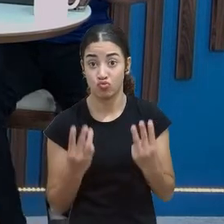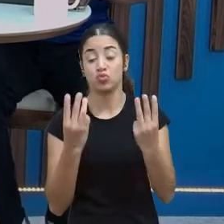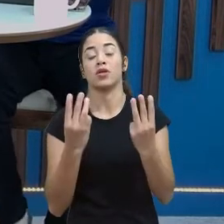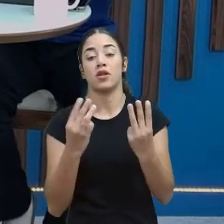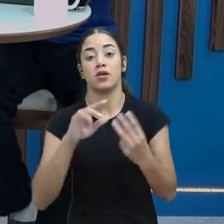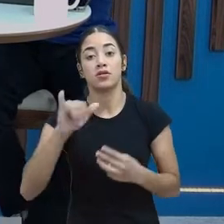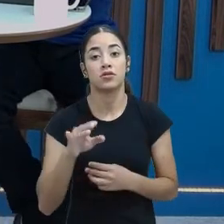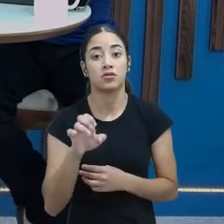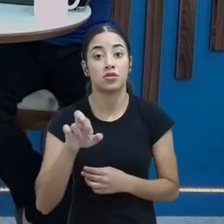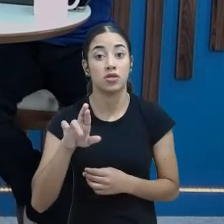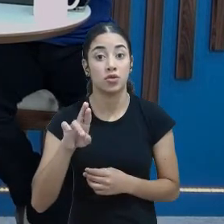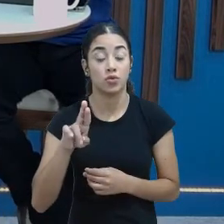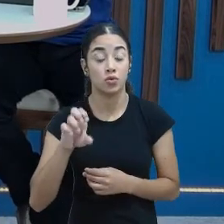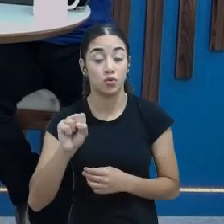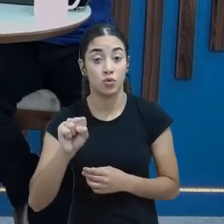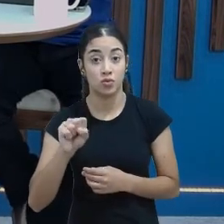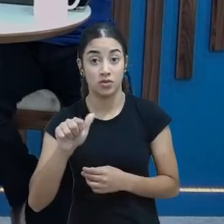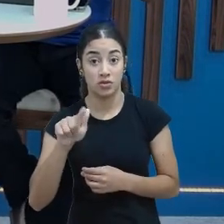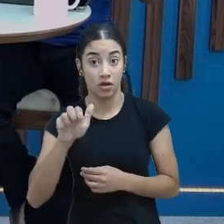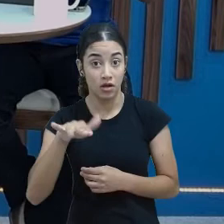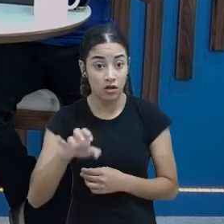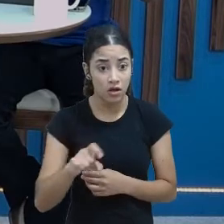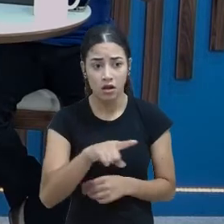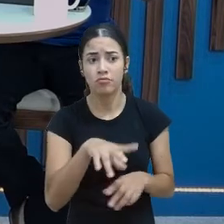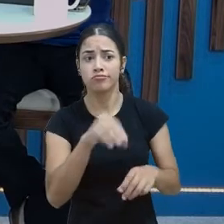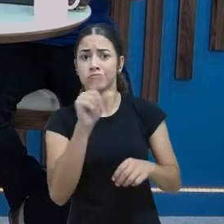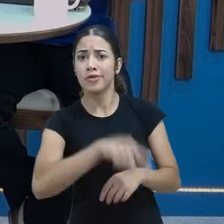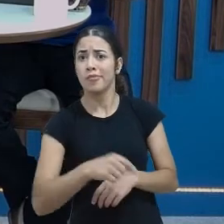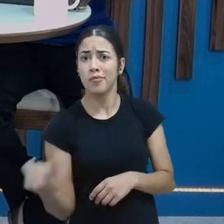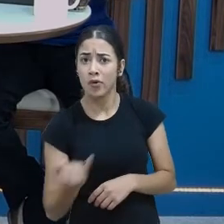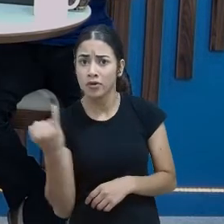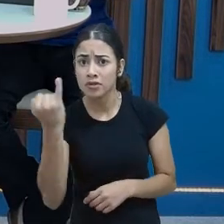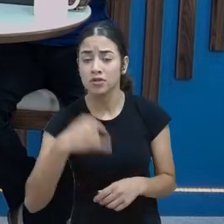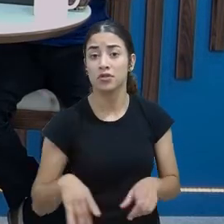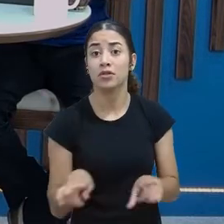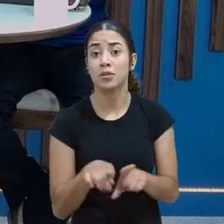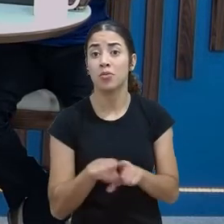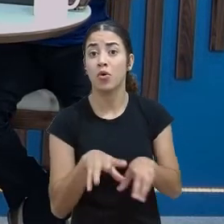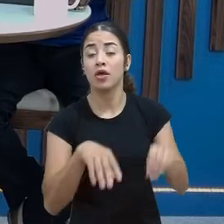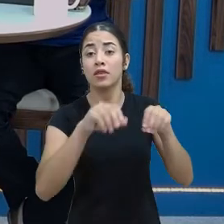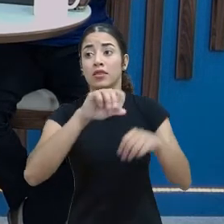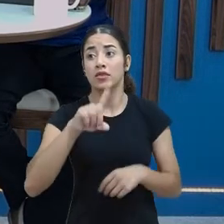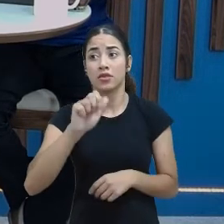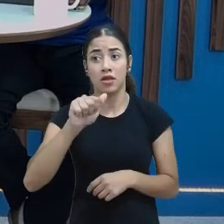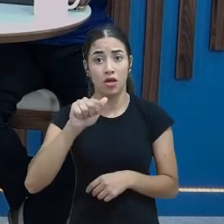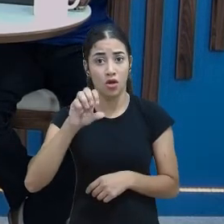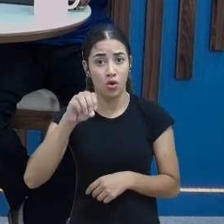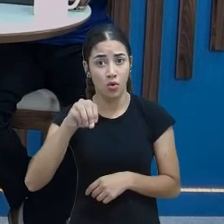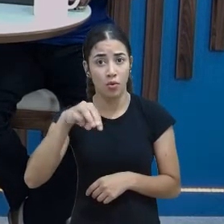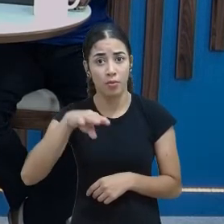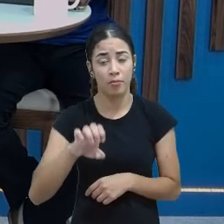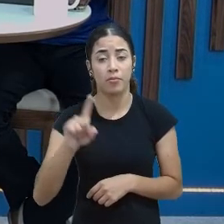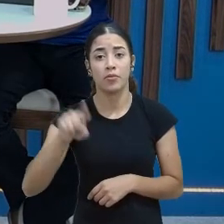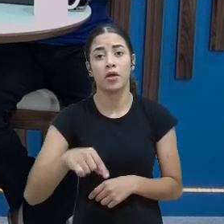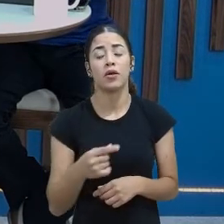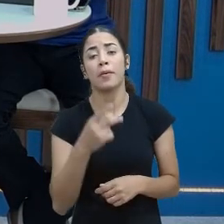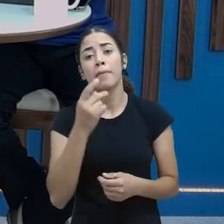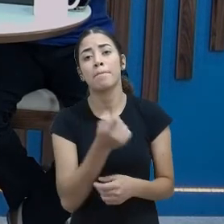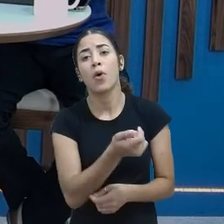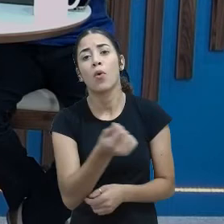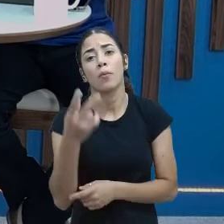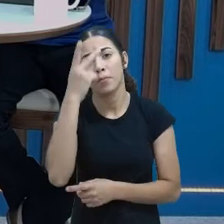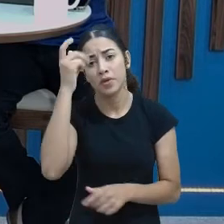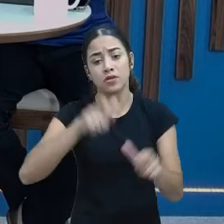Salomão e tal, tem filhos e volta. O reino de Sabá era um reino importante. O reino de Daomé, professora Vanessa, pouca gente sabe disso. O rei